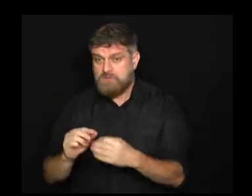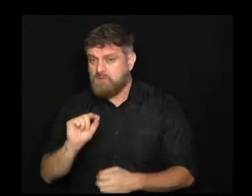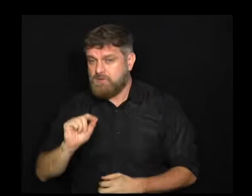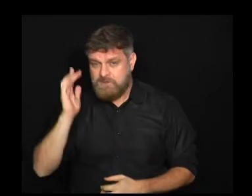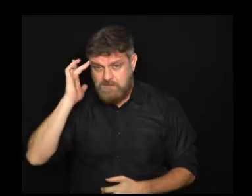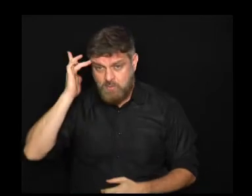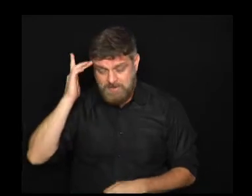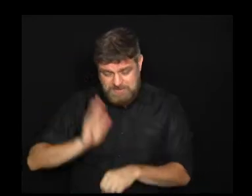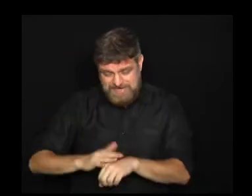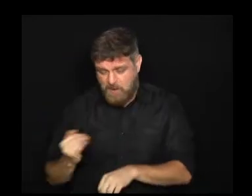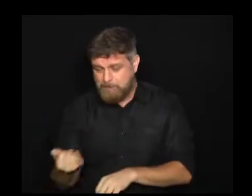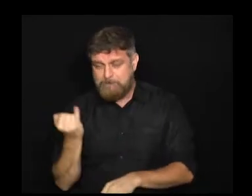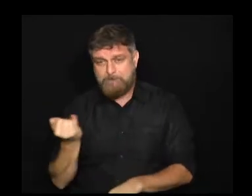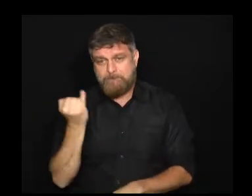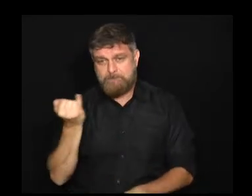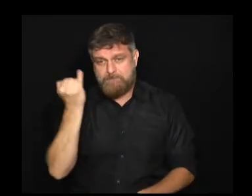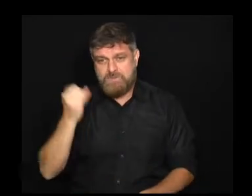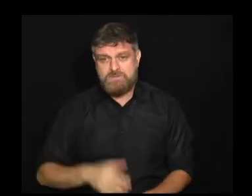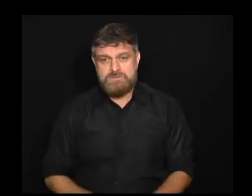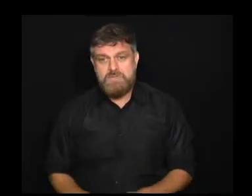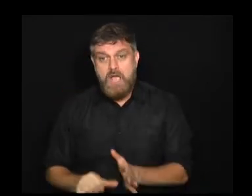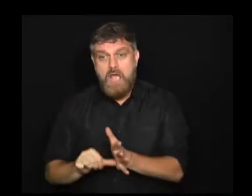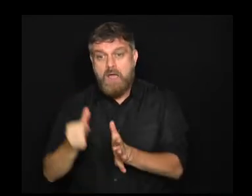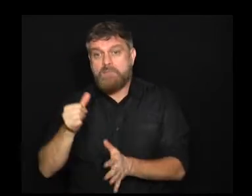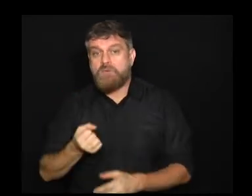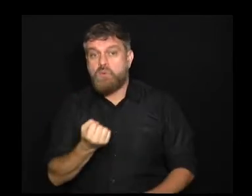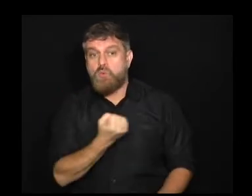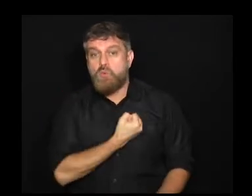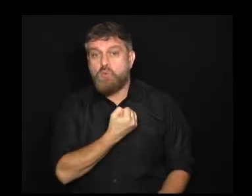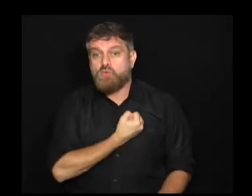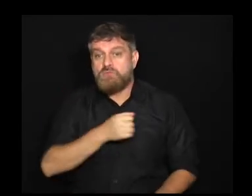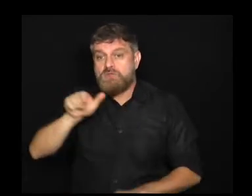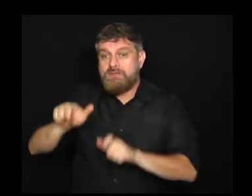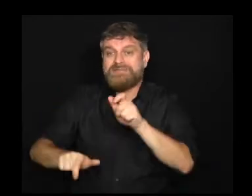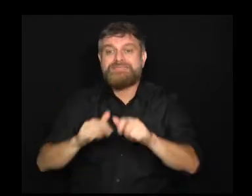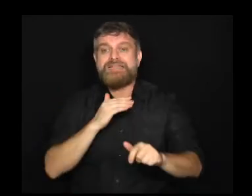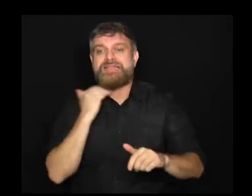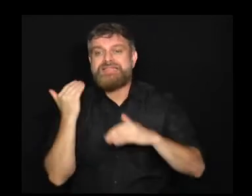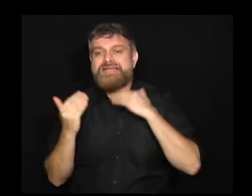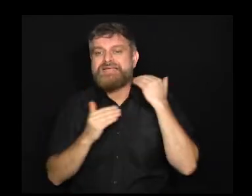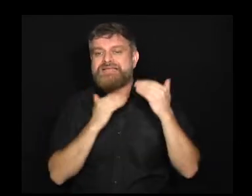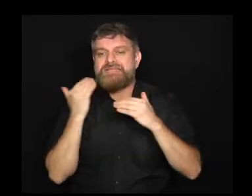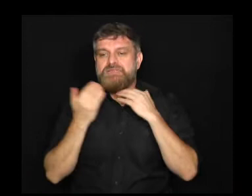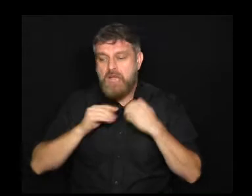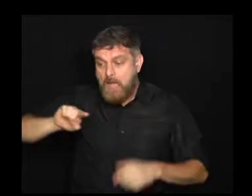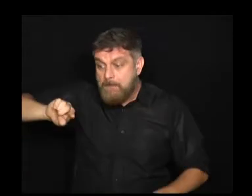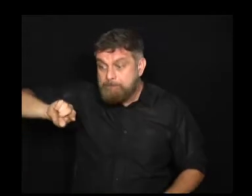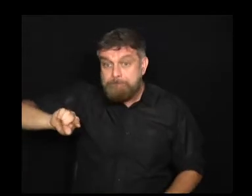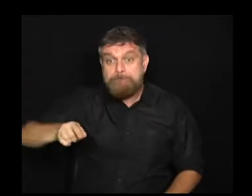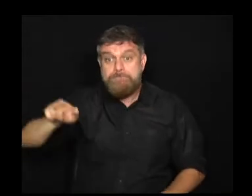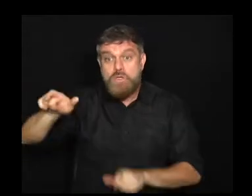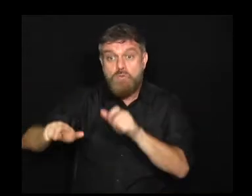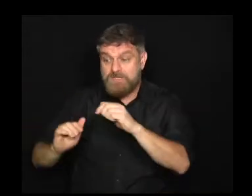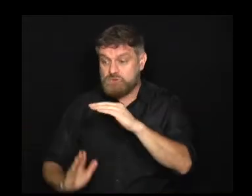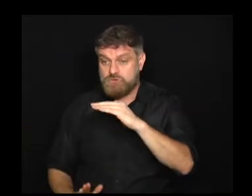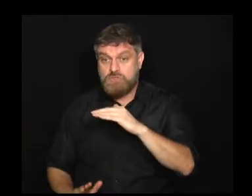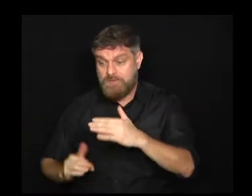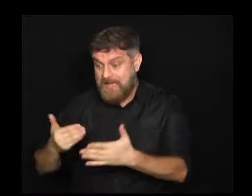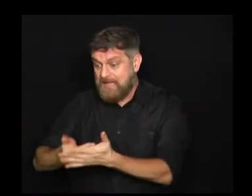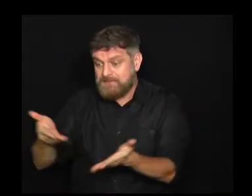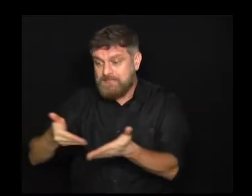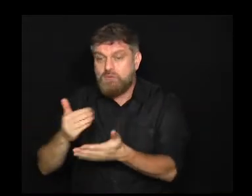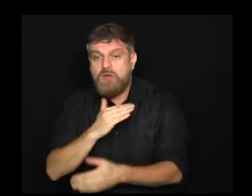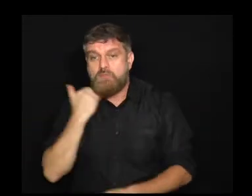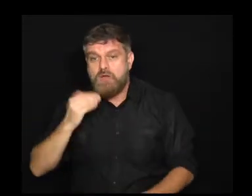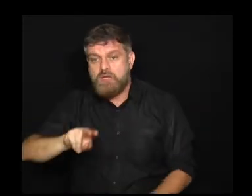é o mais importante aqui, tá? Primeiro, o número grande de óbitos, né? São 1.000 óbitos até o momento.